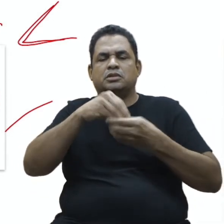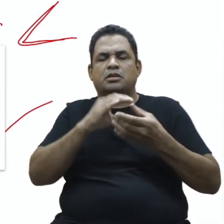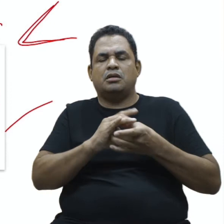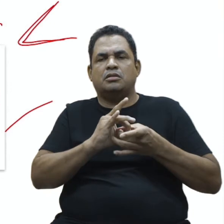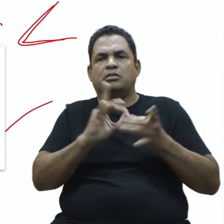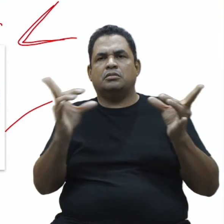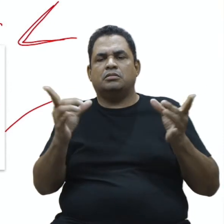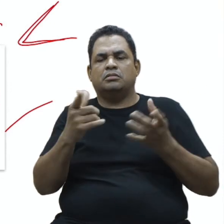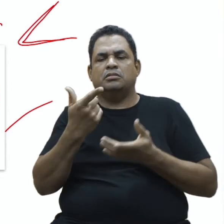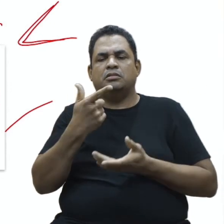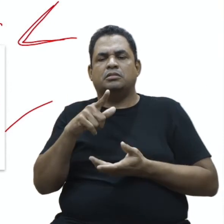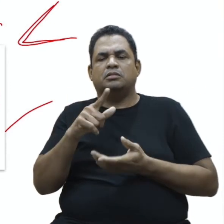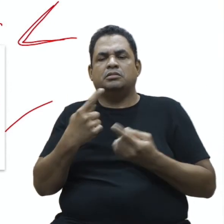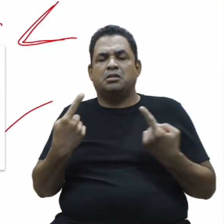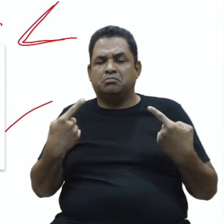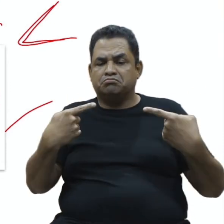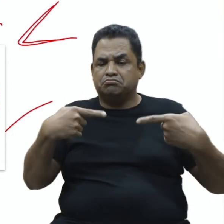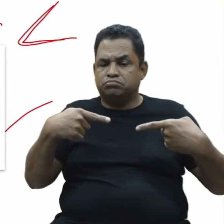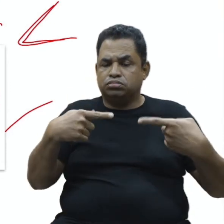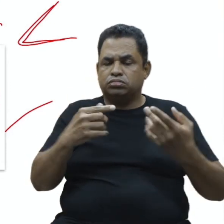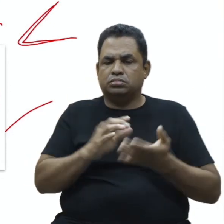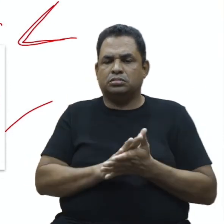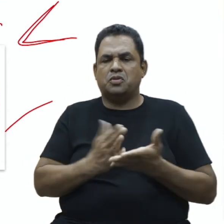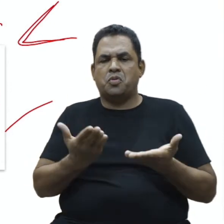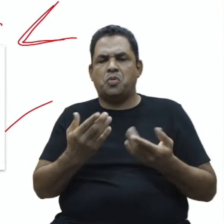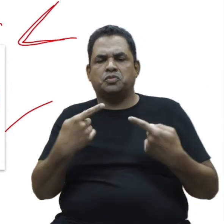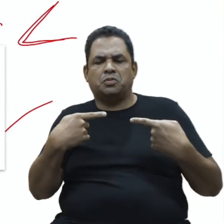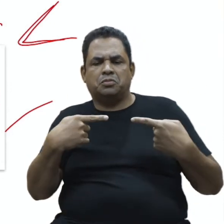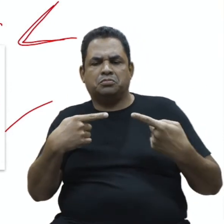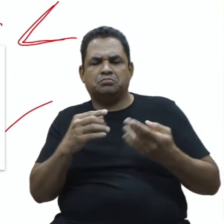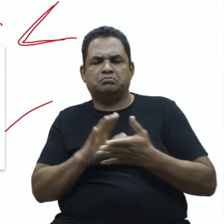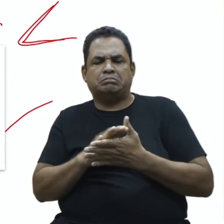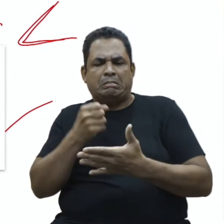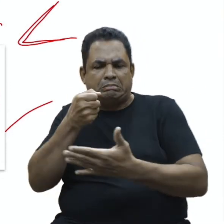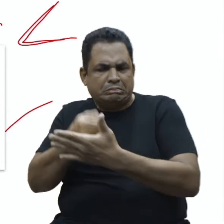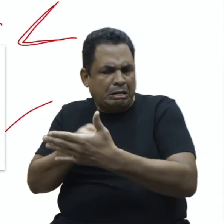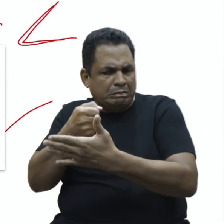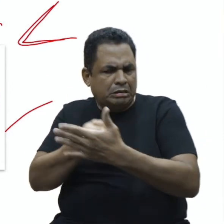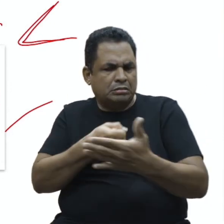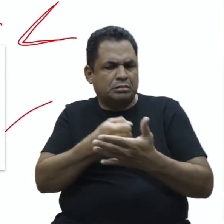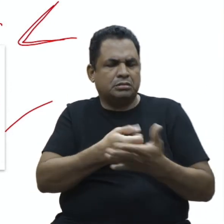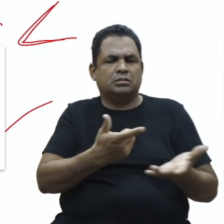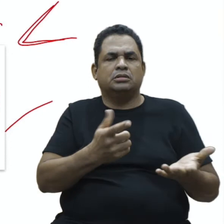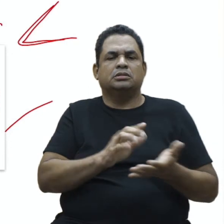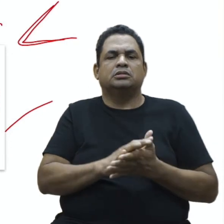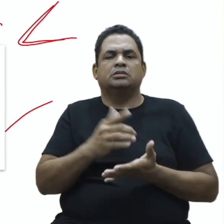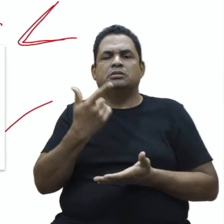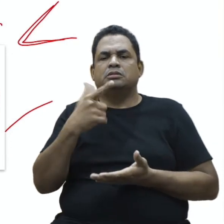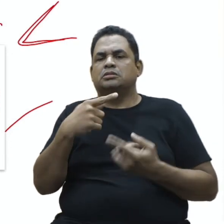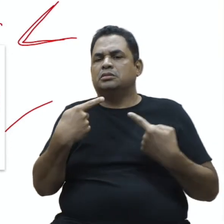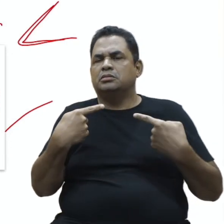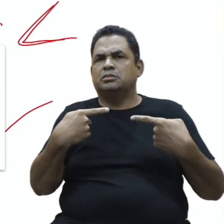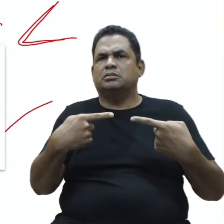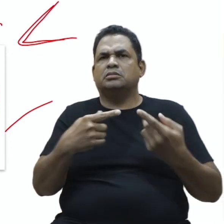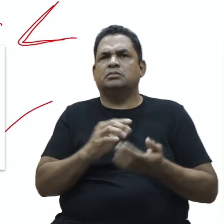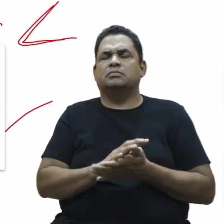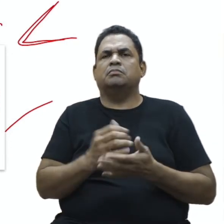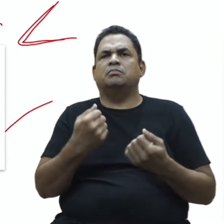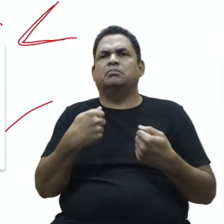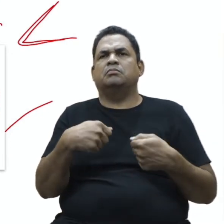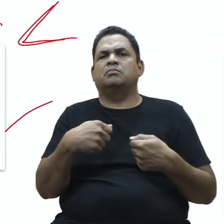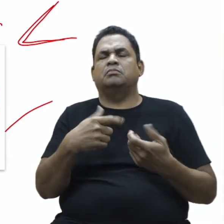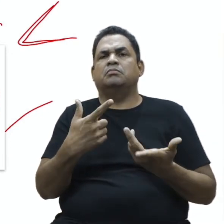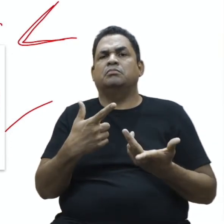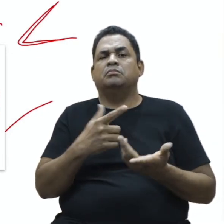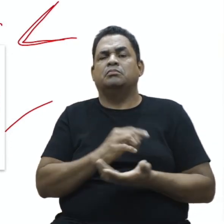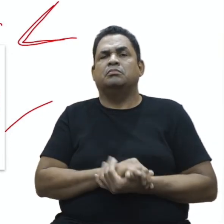não há oposição, ou se a oposição é perseguida e destruída, aí a gente não tem mais oposição, né? A gente pode chamar